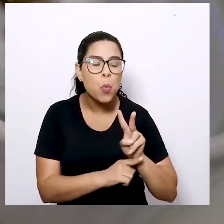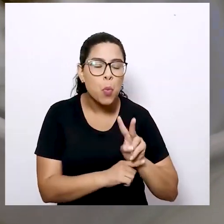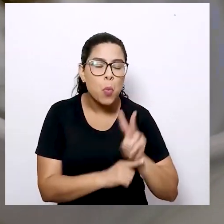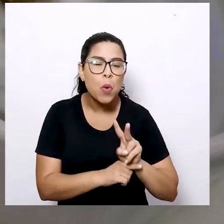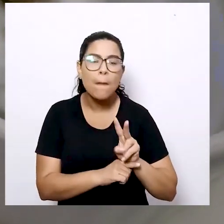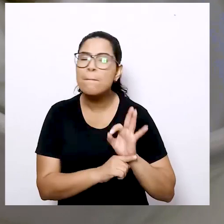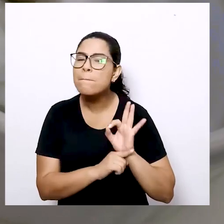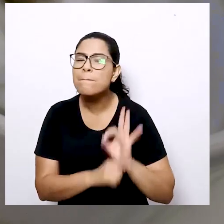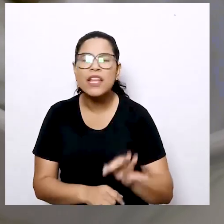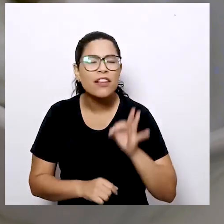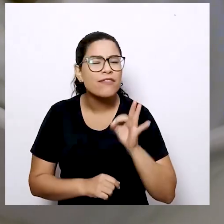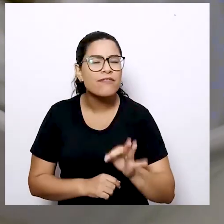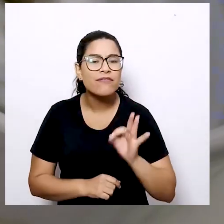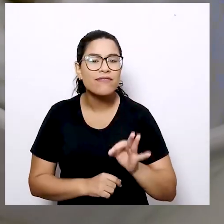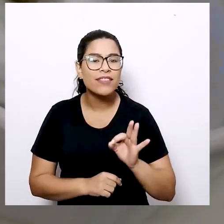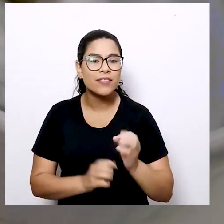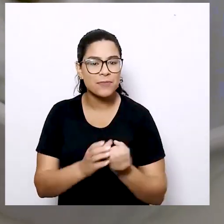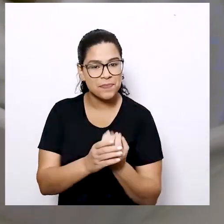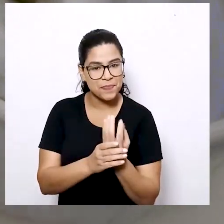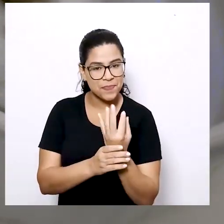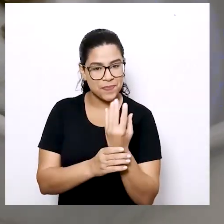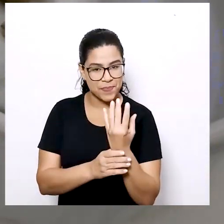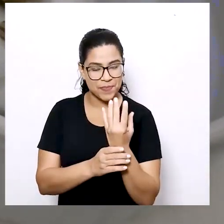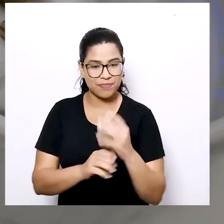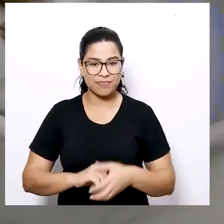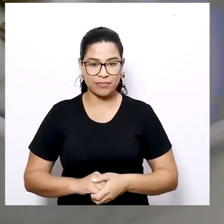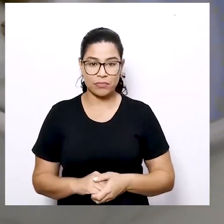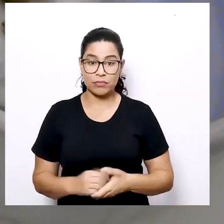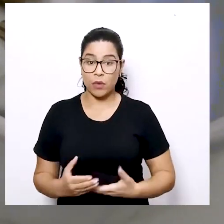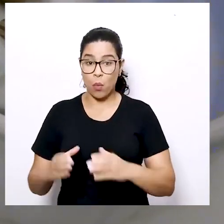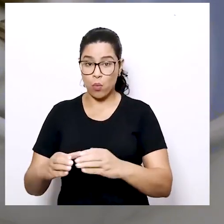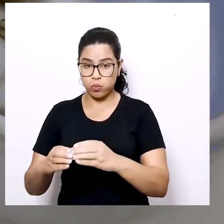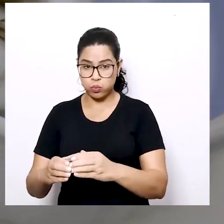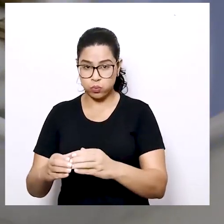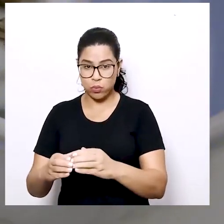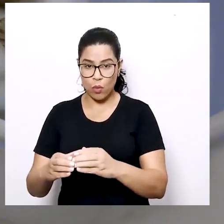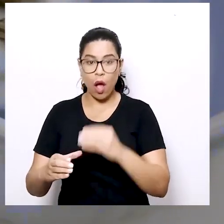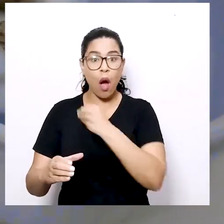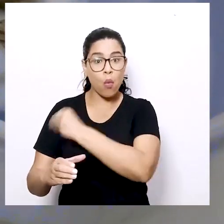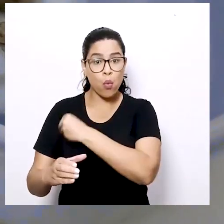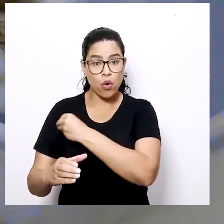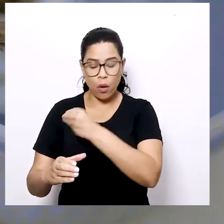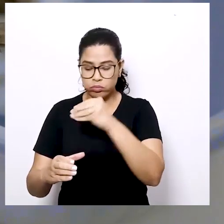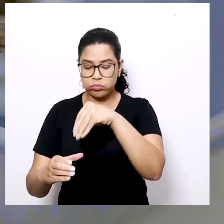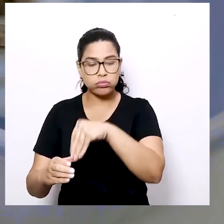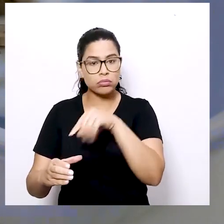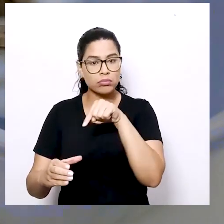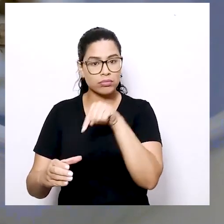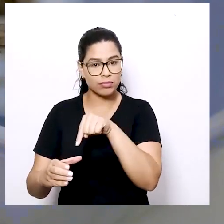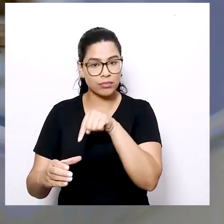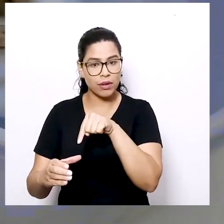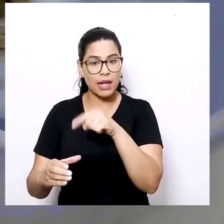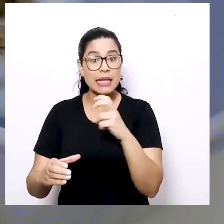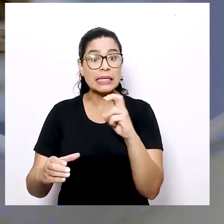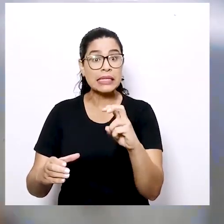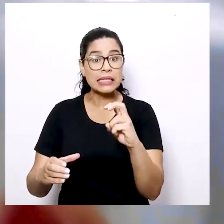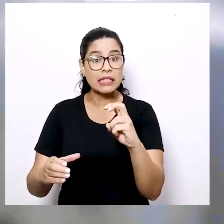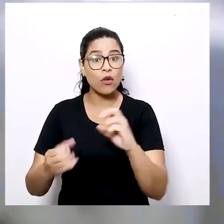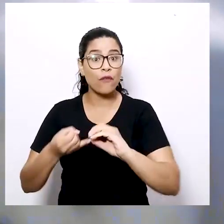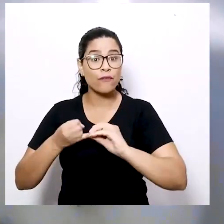cuidar muito bem da plantinha. Num potinho, vocês vão colocar um algodão e 5 grãos de